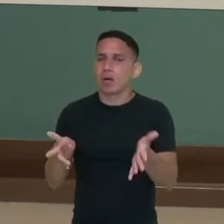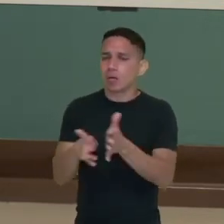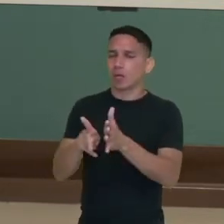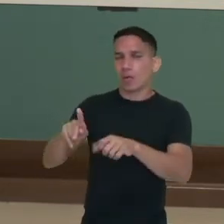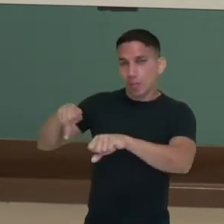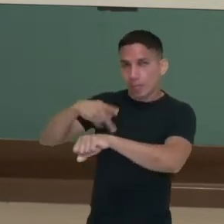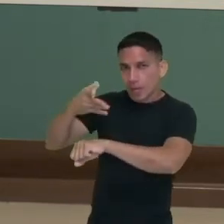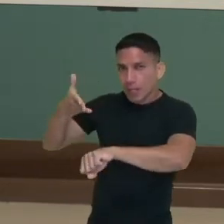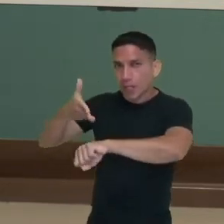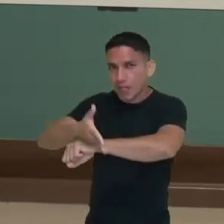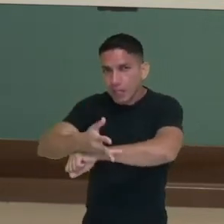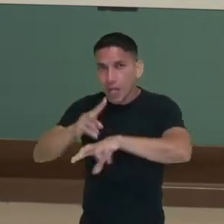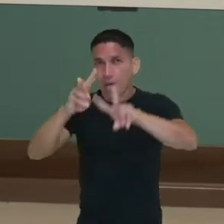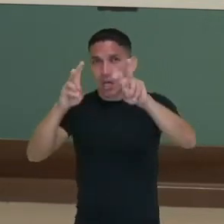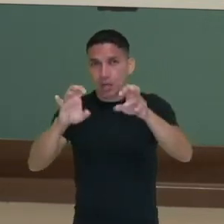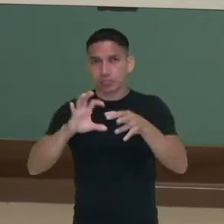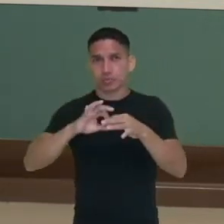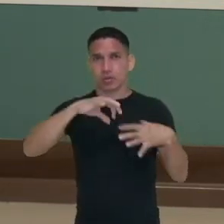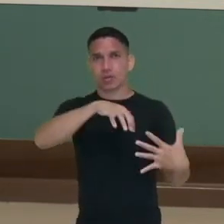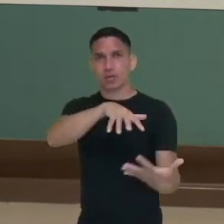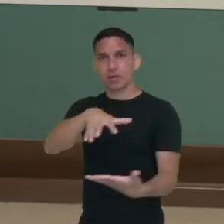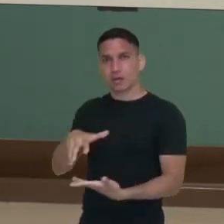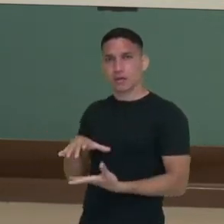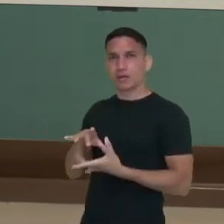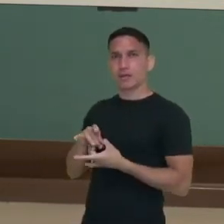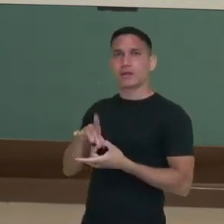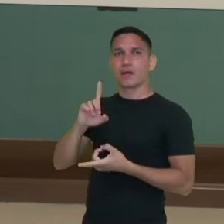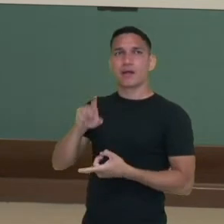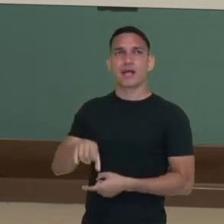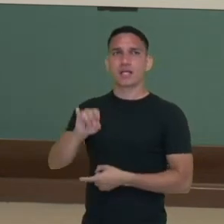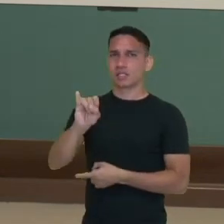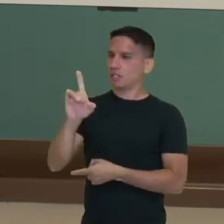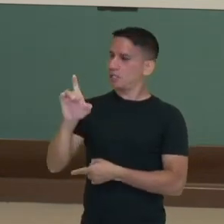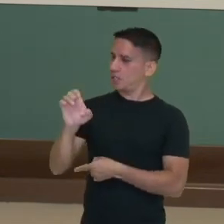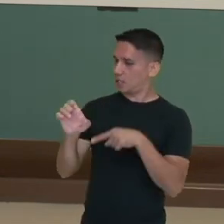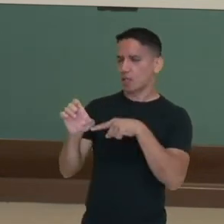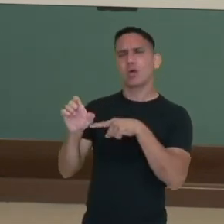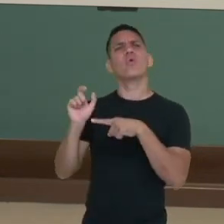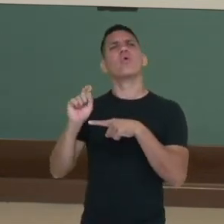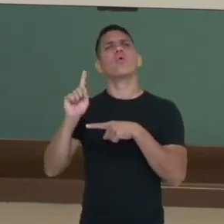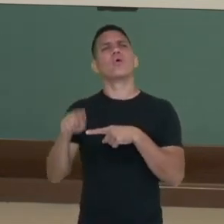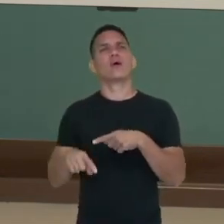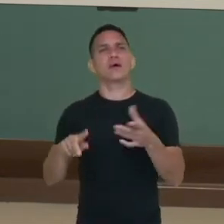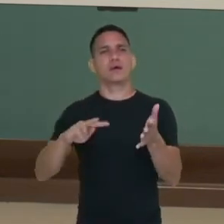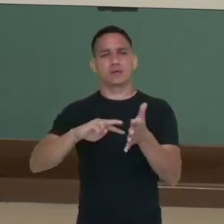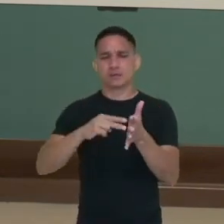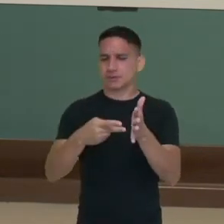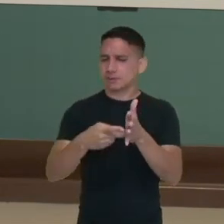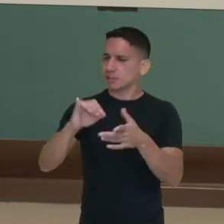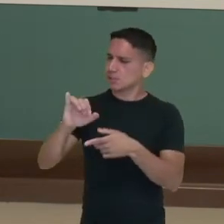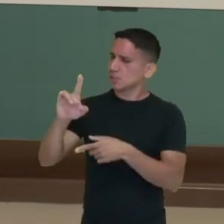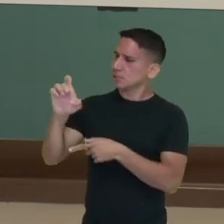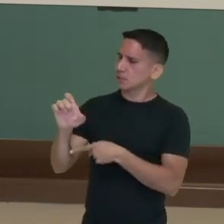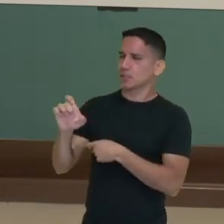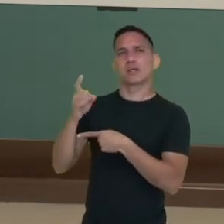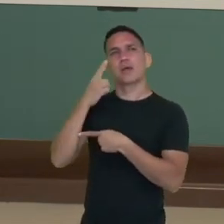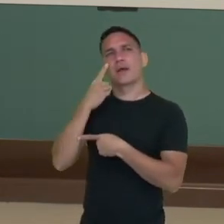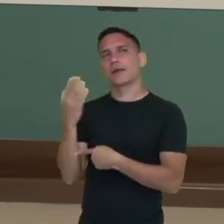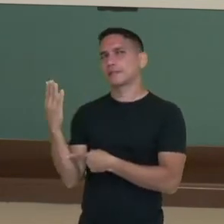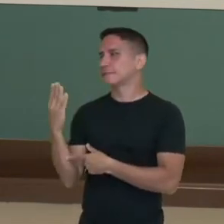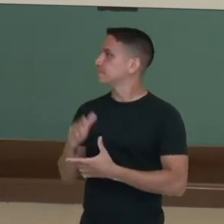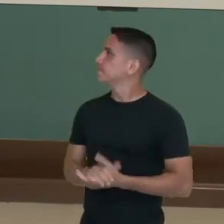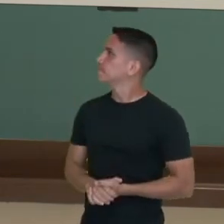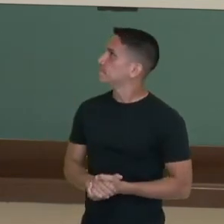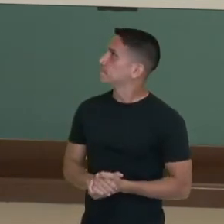não, né, na questão da globalização é o IDE, o ID. Então o que vem a ser o ID? Vamos ver aqui então. Olha